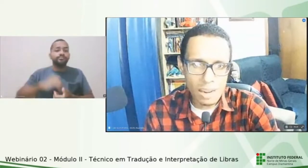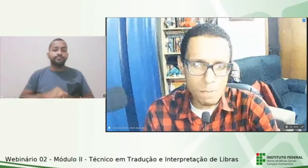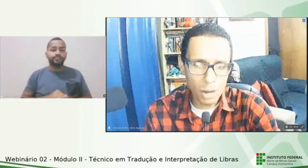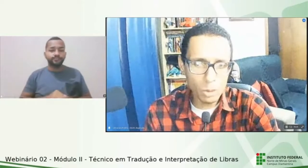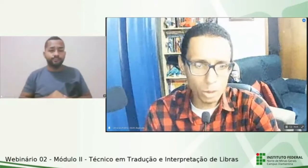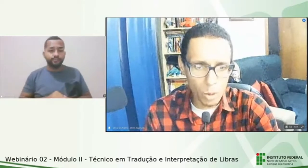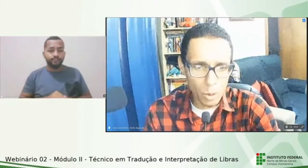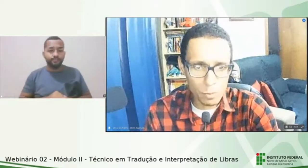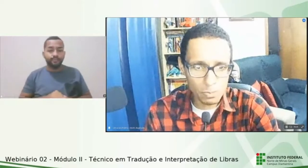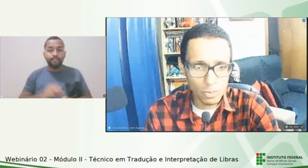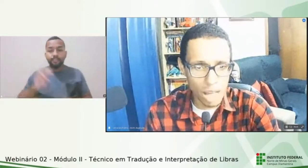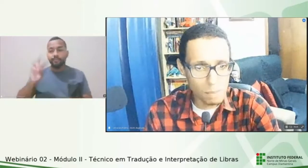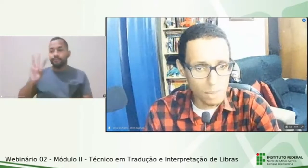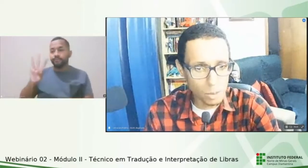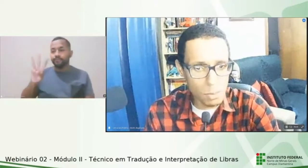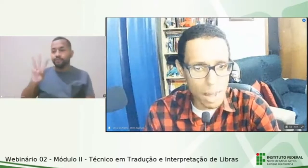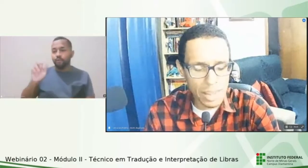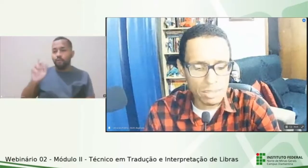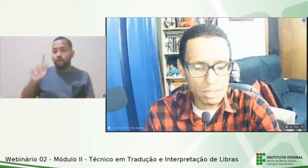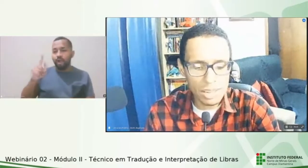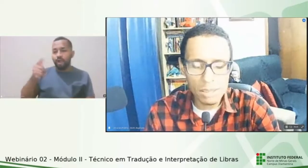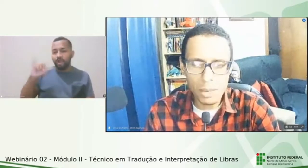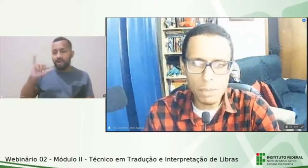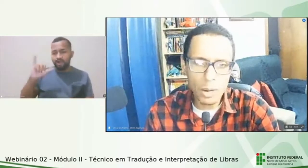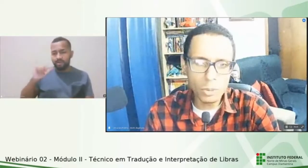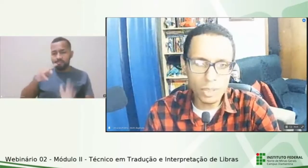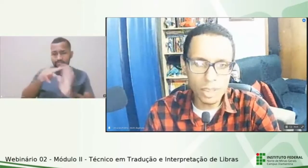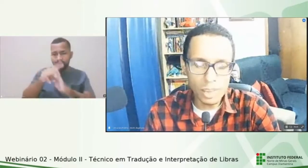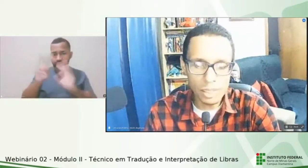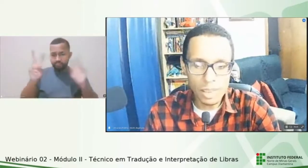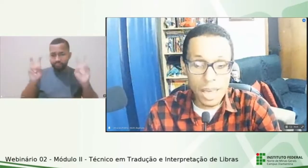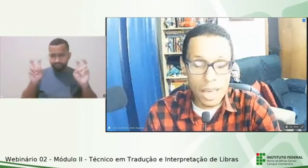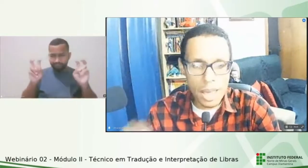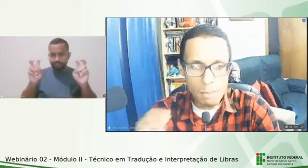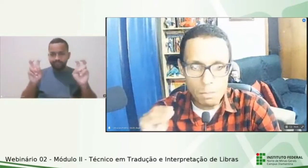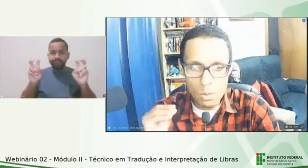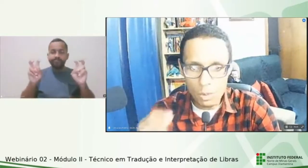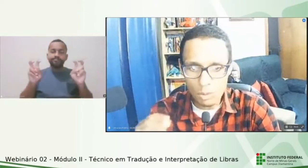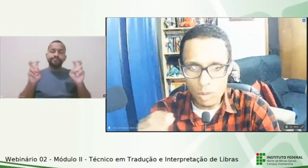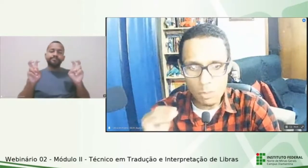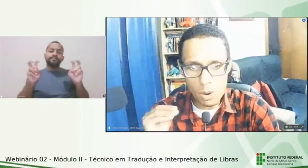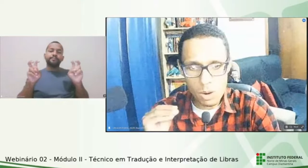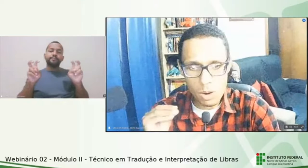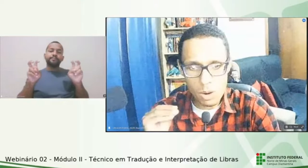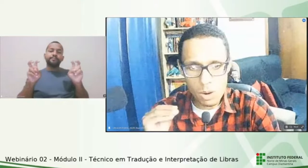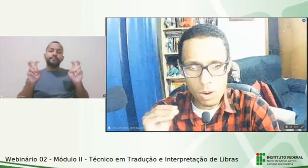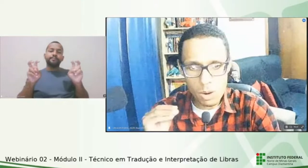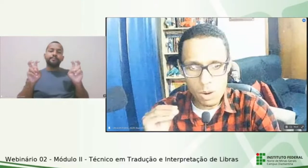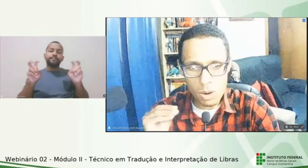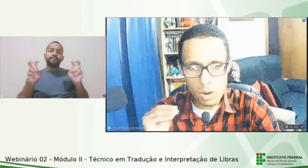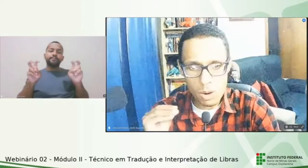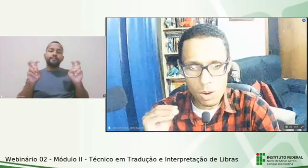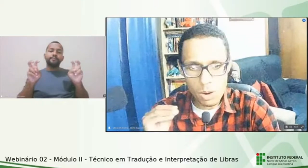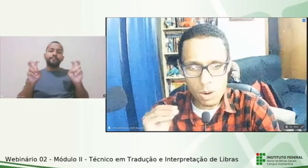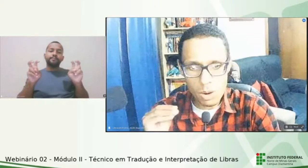o Arlen perguntou, abrindo um parênteses aqui pela pergunta dele, é muito